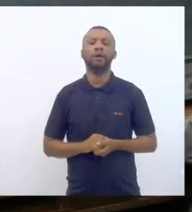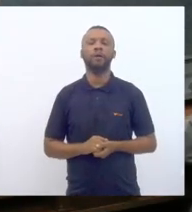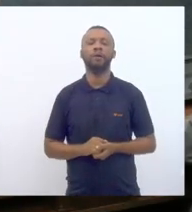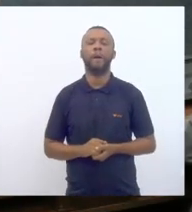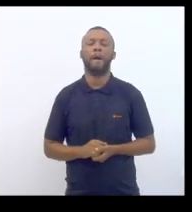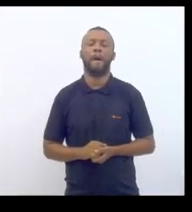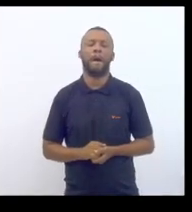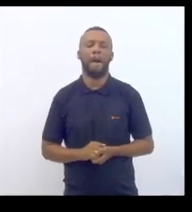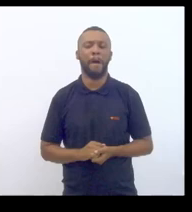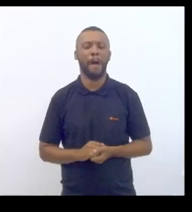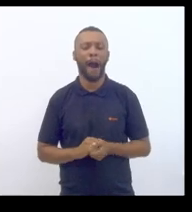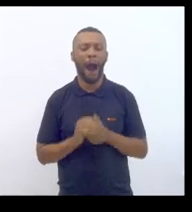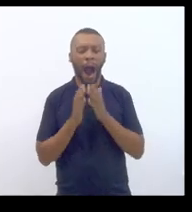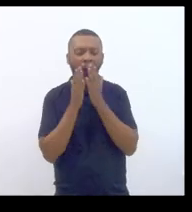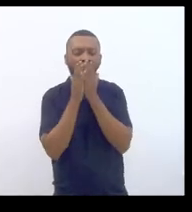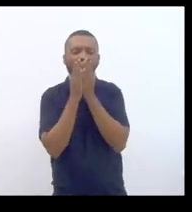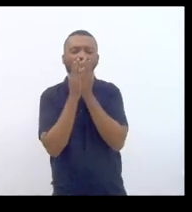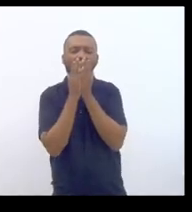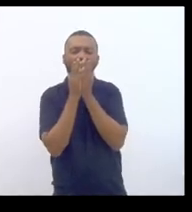Deputado Tutuca.